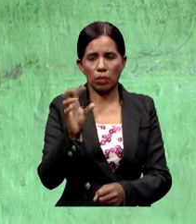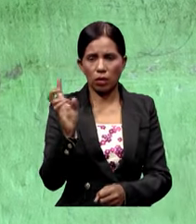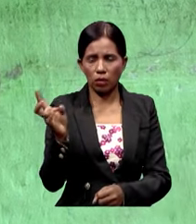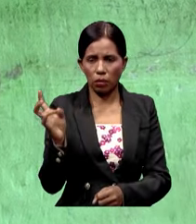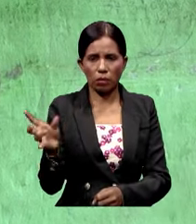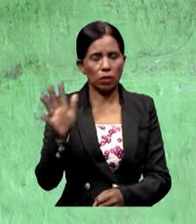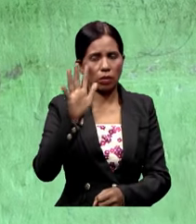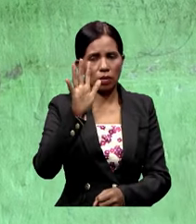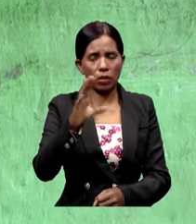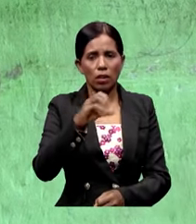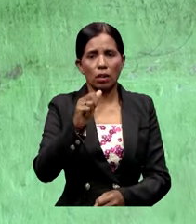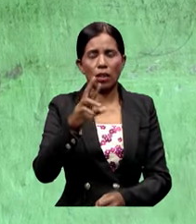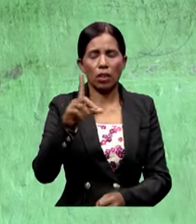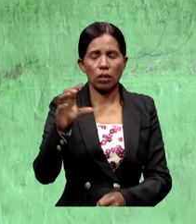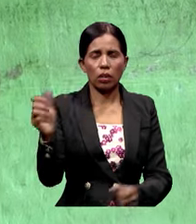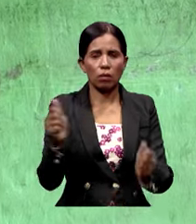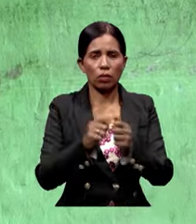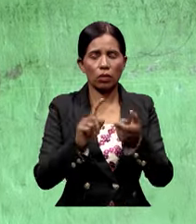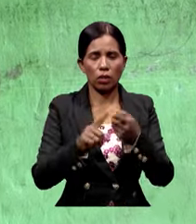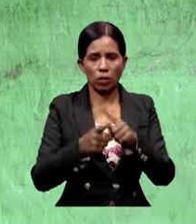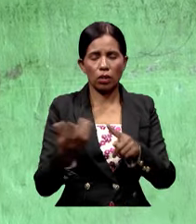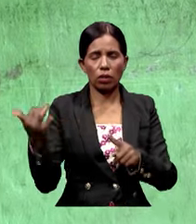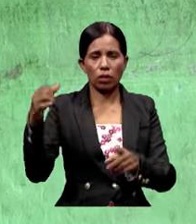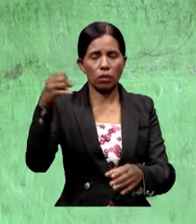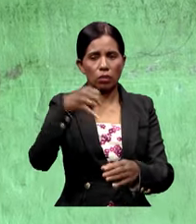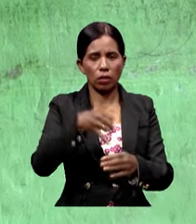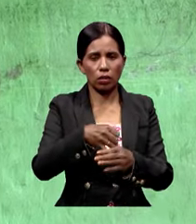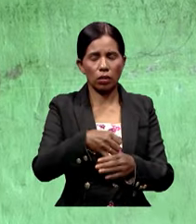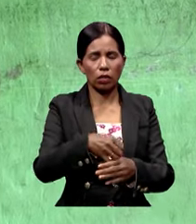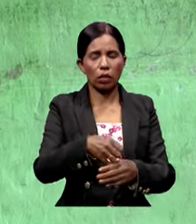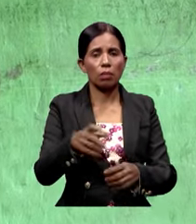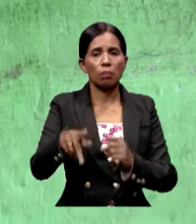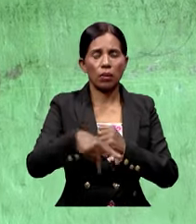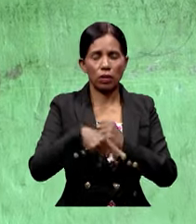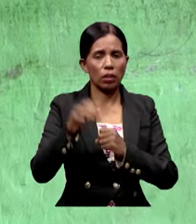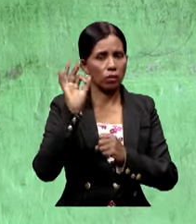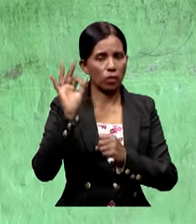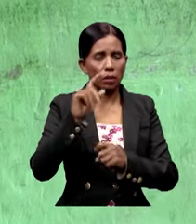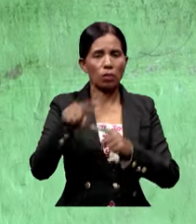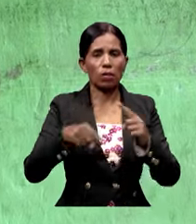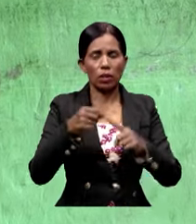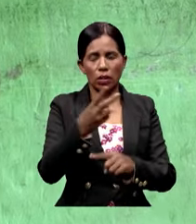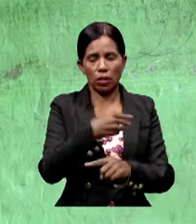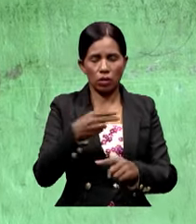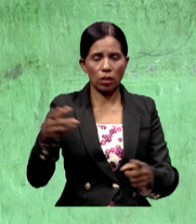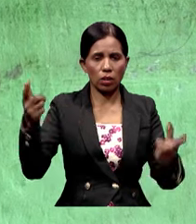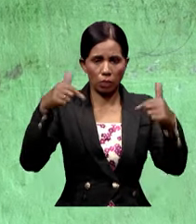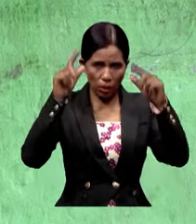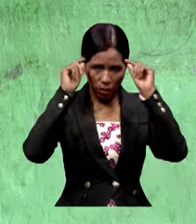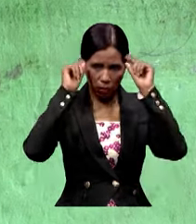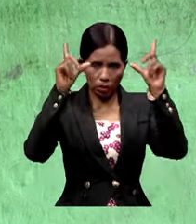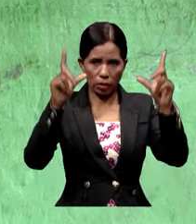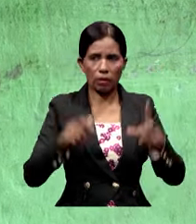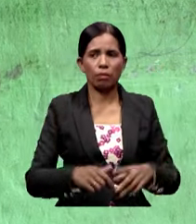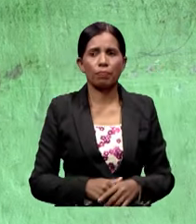lima, Carlos hamutu konia maluk sira, envolvido iha frente armada, banhira Indonesia invade Timor-Leste.